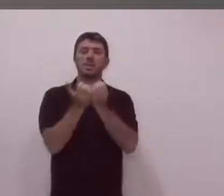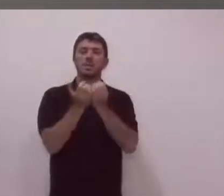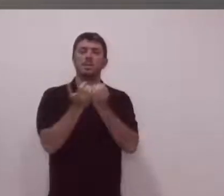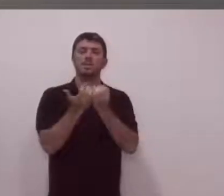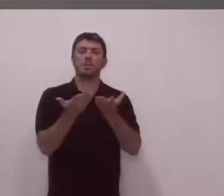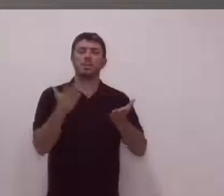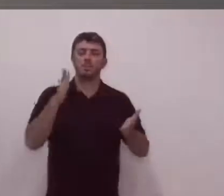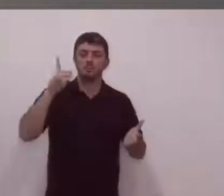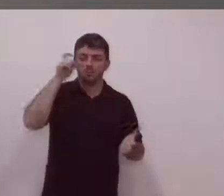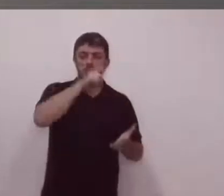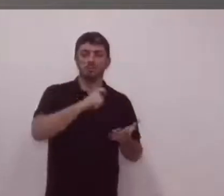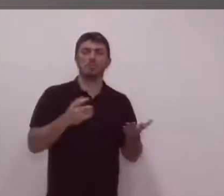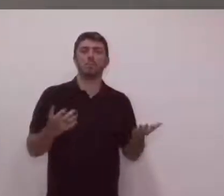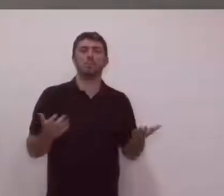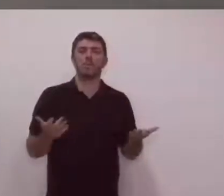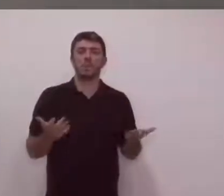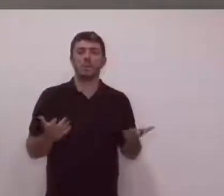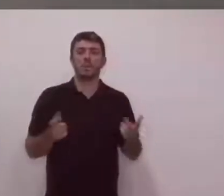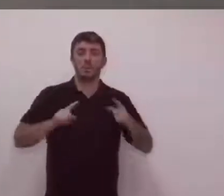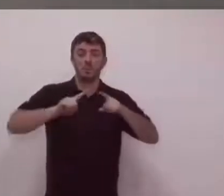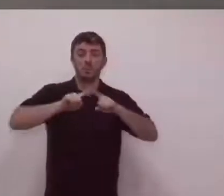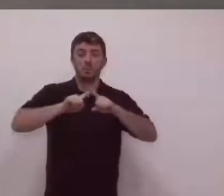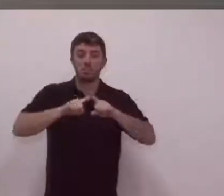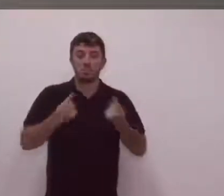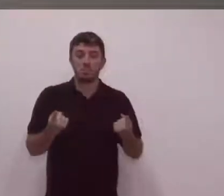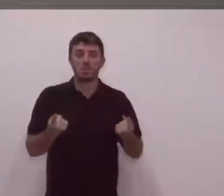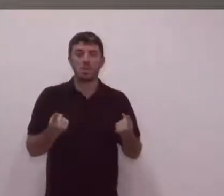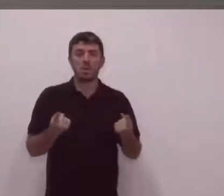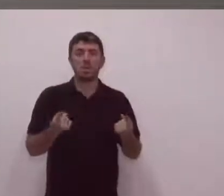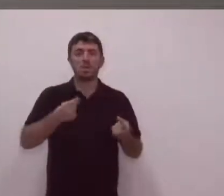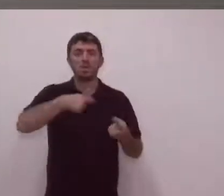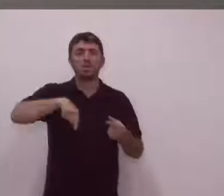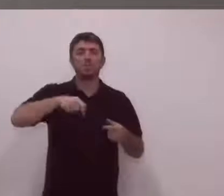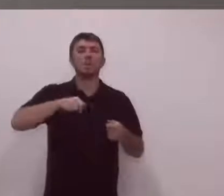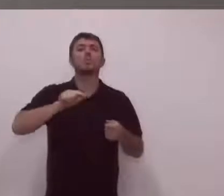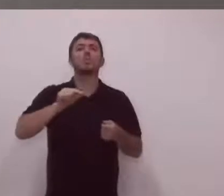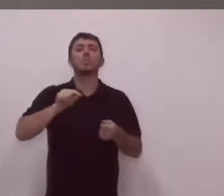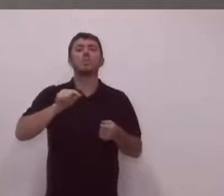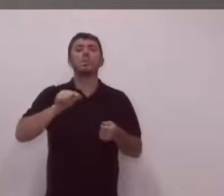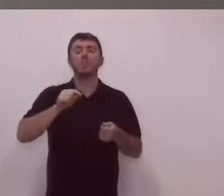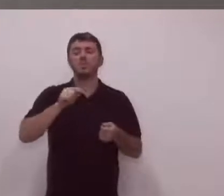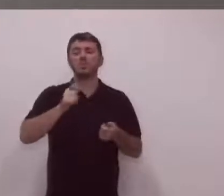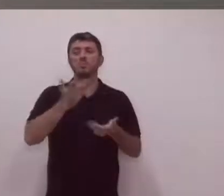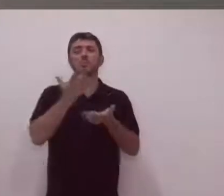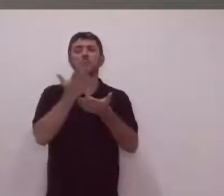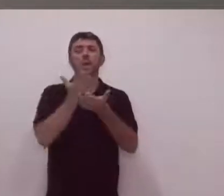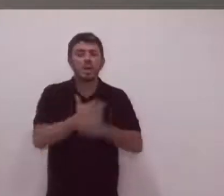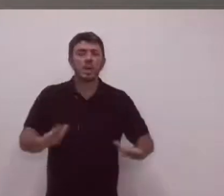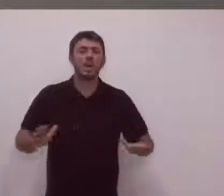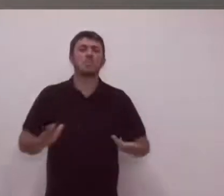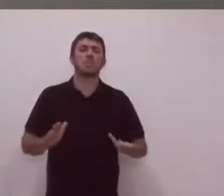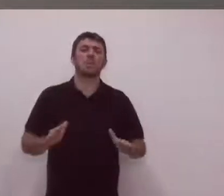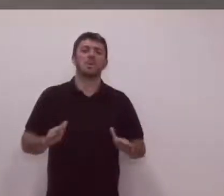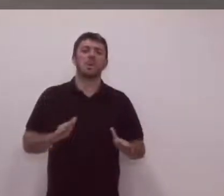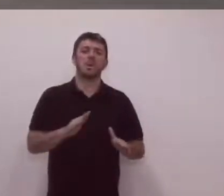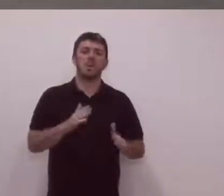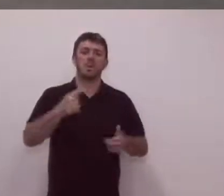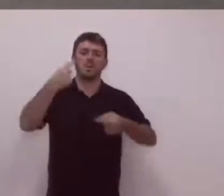mas chegou a hora realmente de pararmos com isso e pensar mais